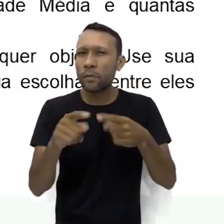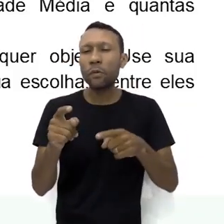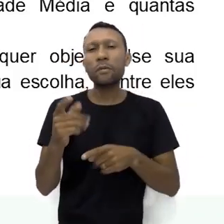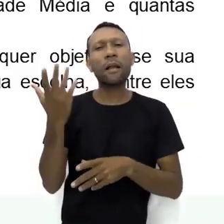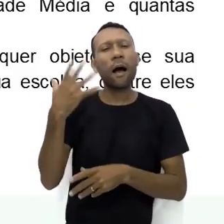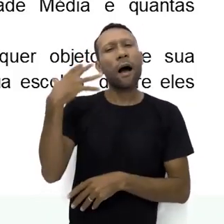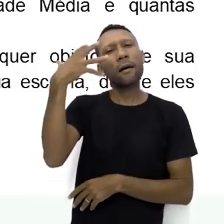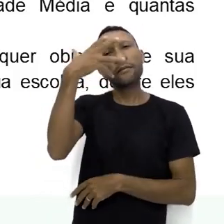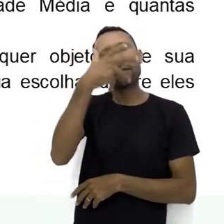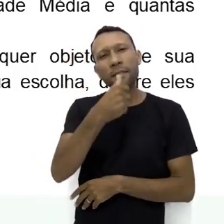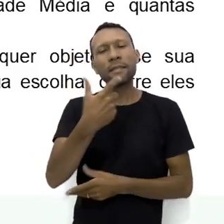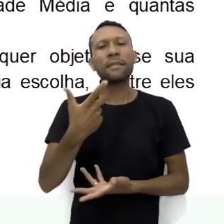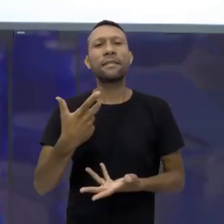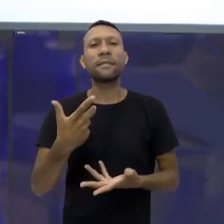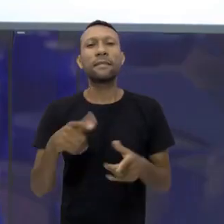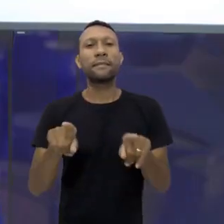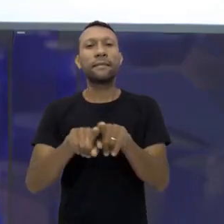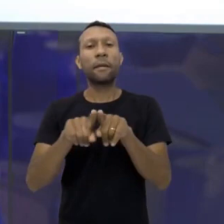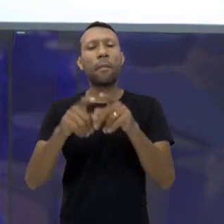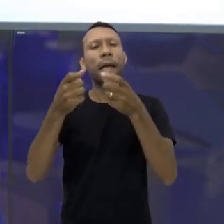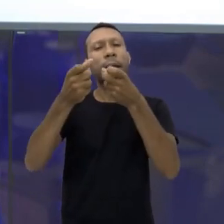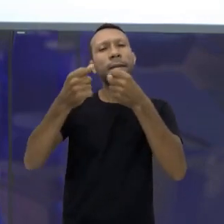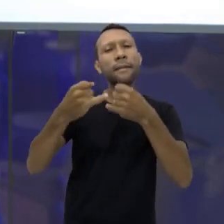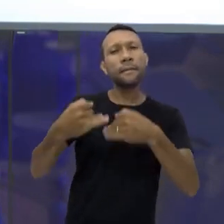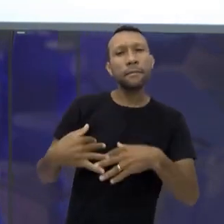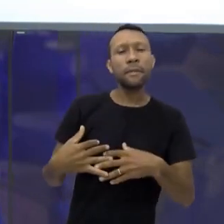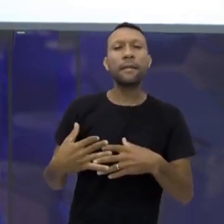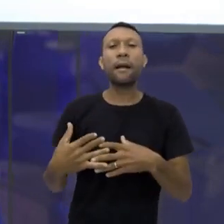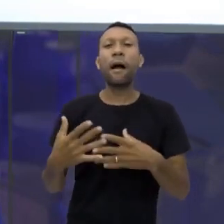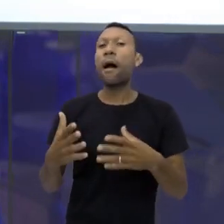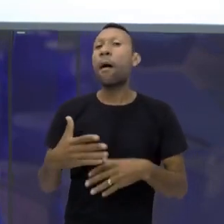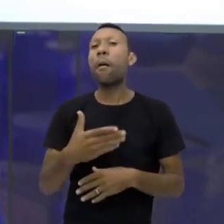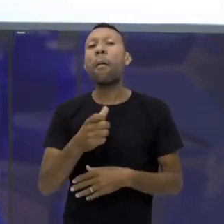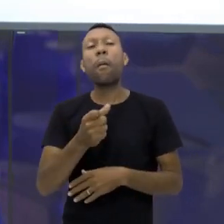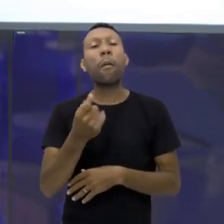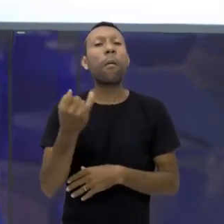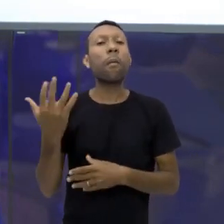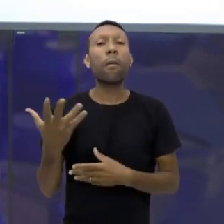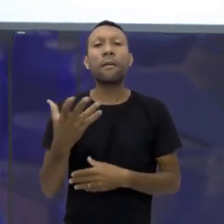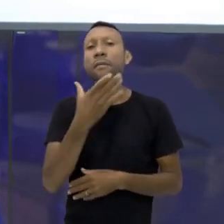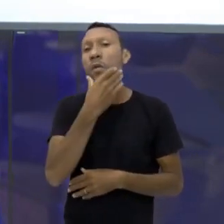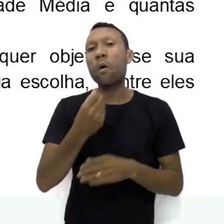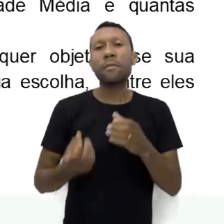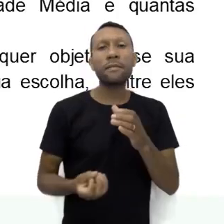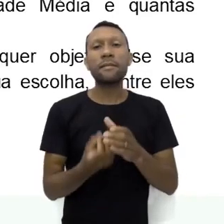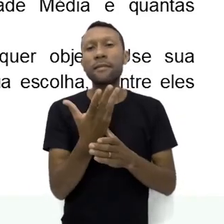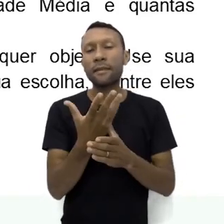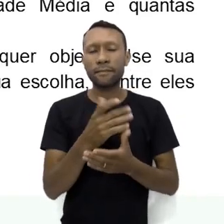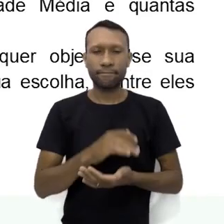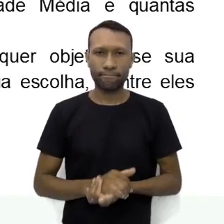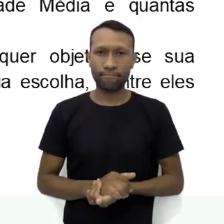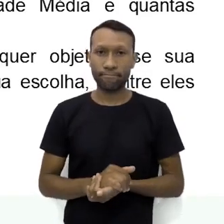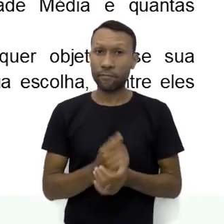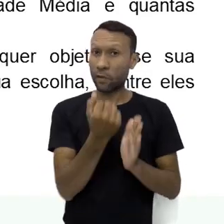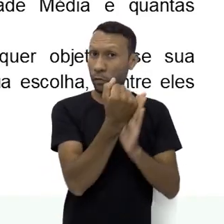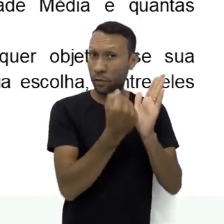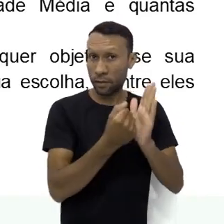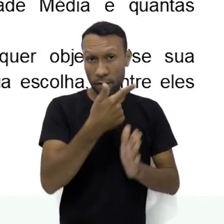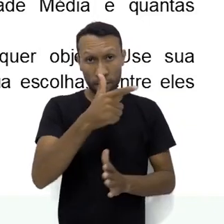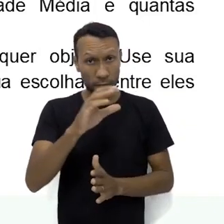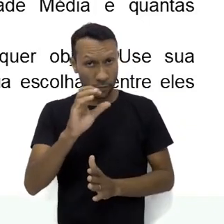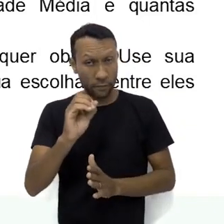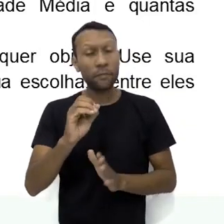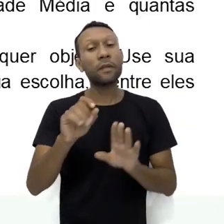e no romantismo e explicar também os principais compositores no período romano. No século XX, também